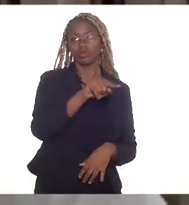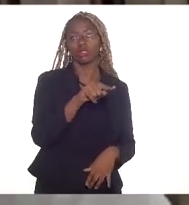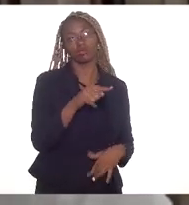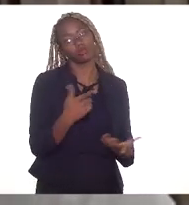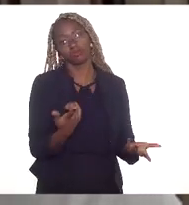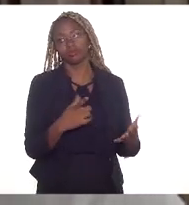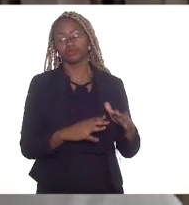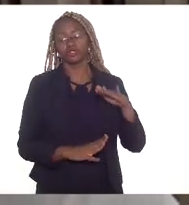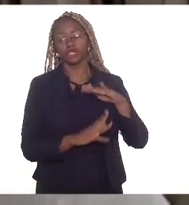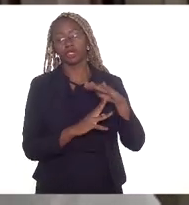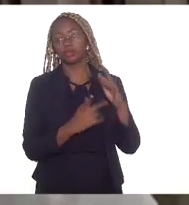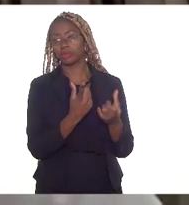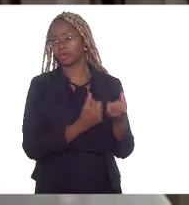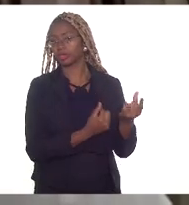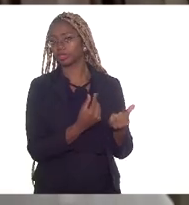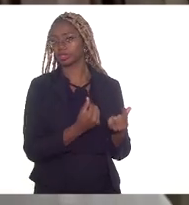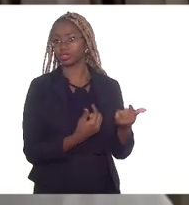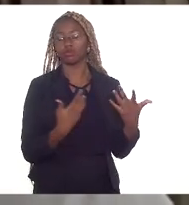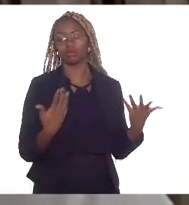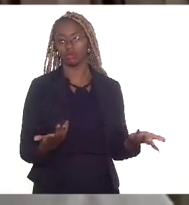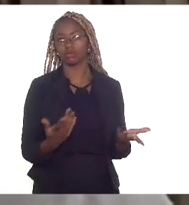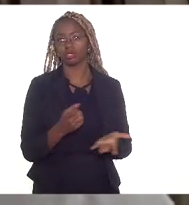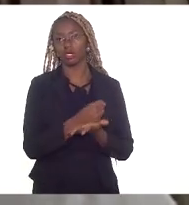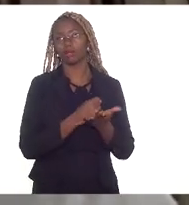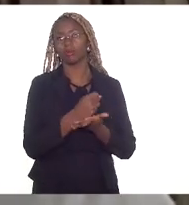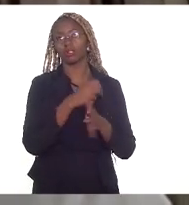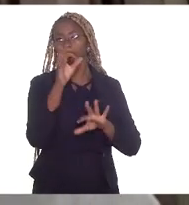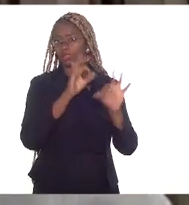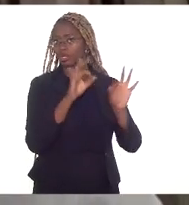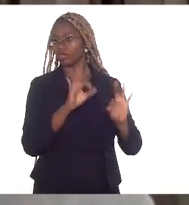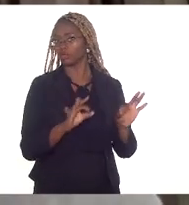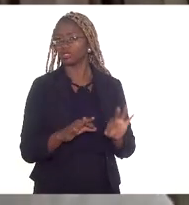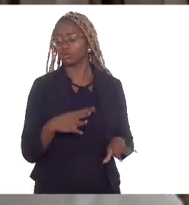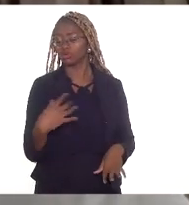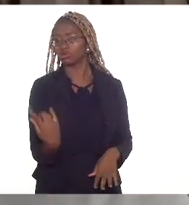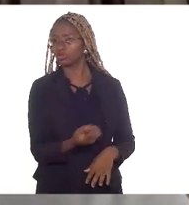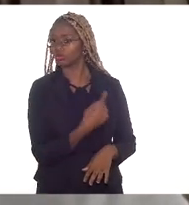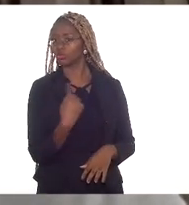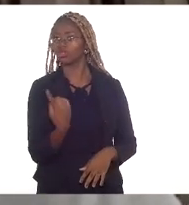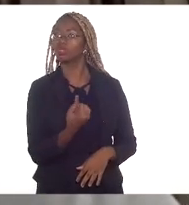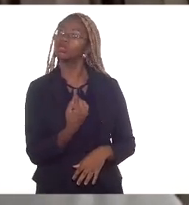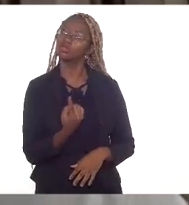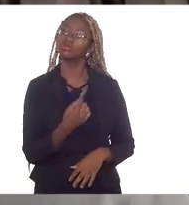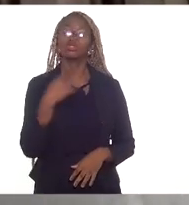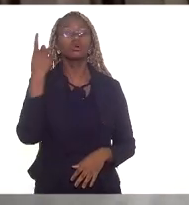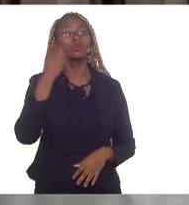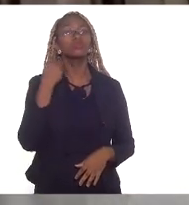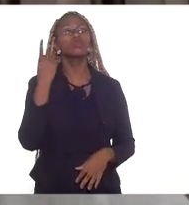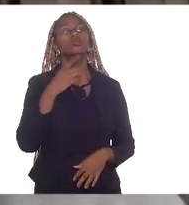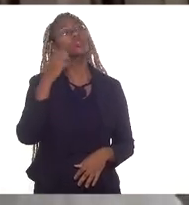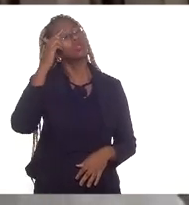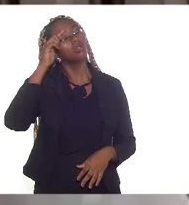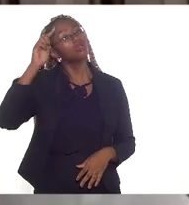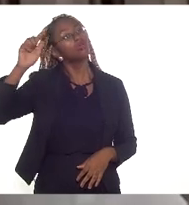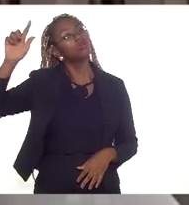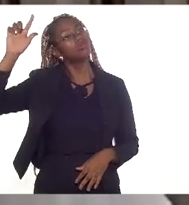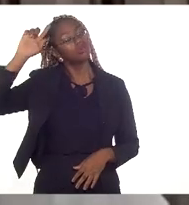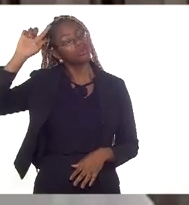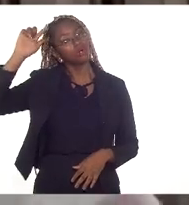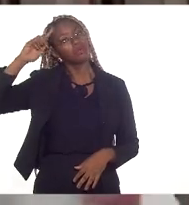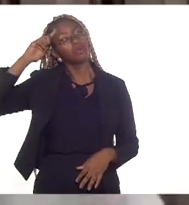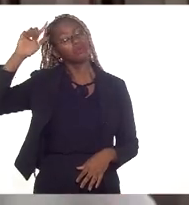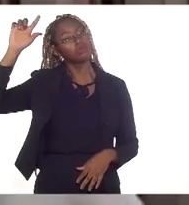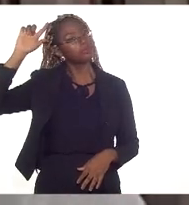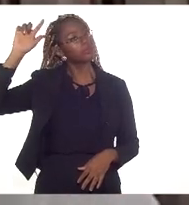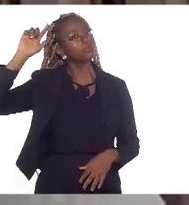finitos. Isso é uma base do planejamento que tanto o nosso deputado Luiz Paulo